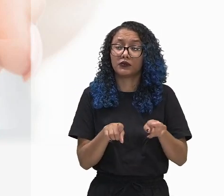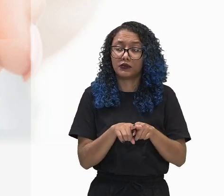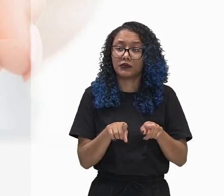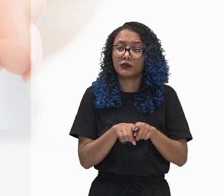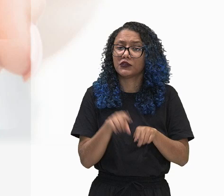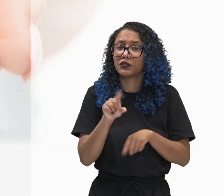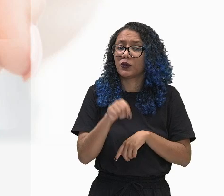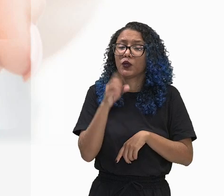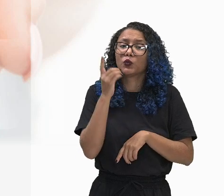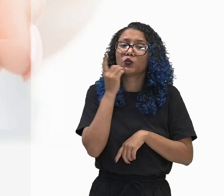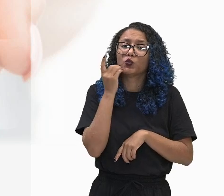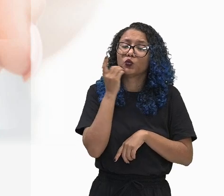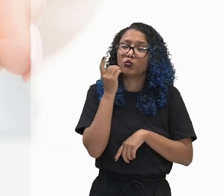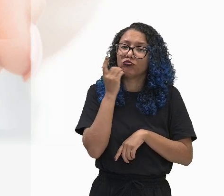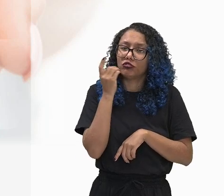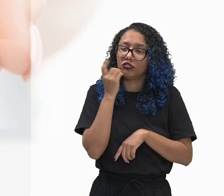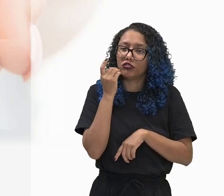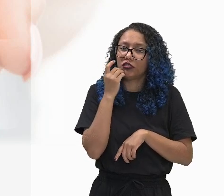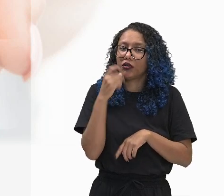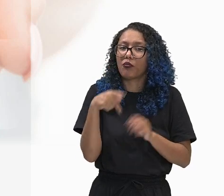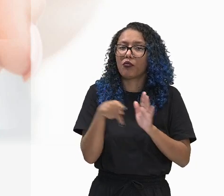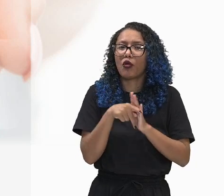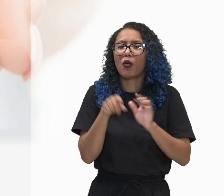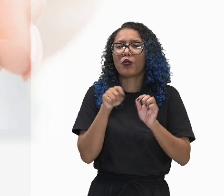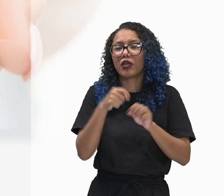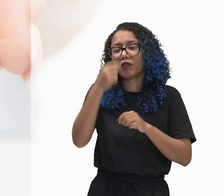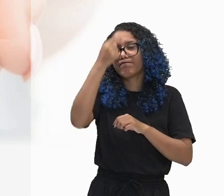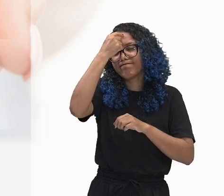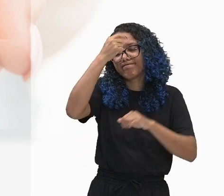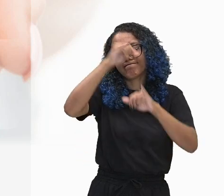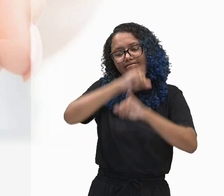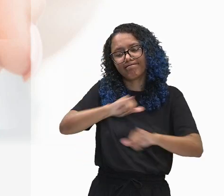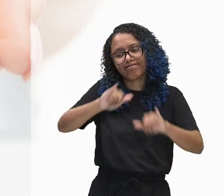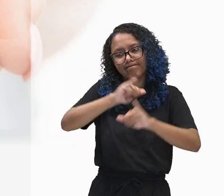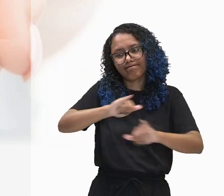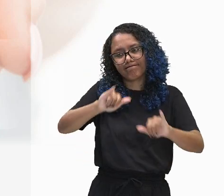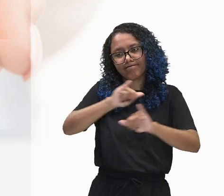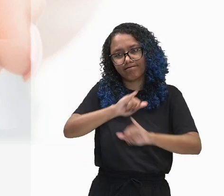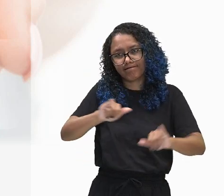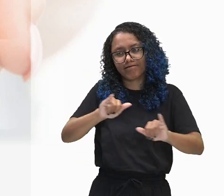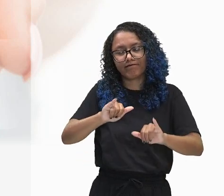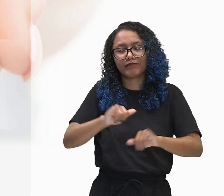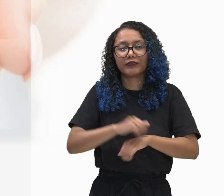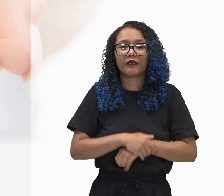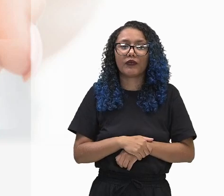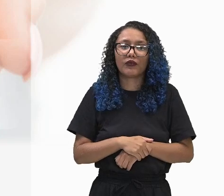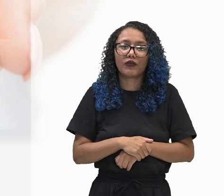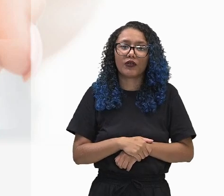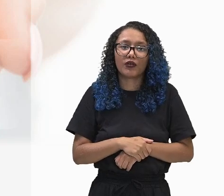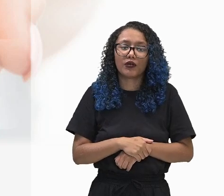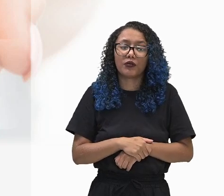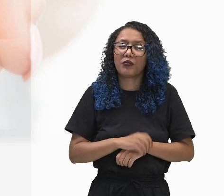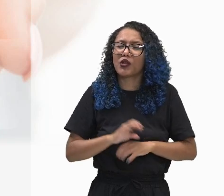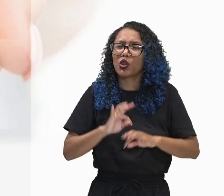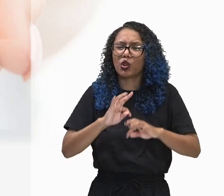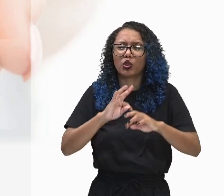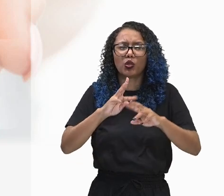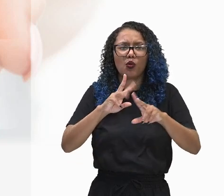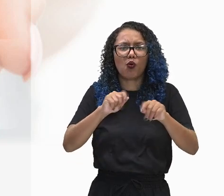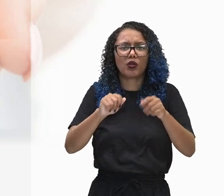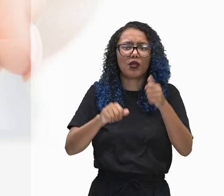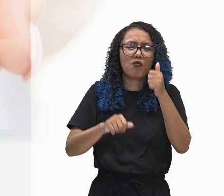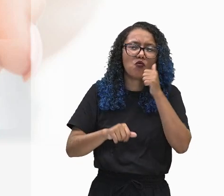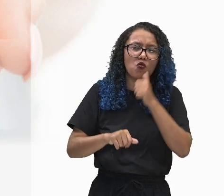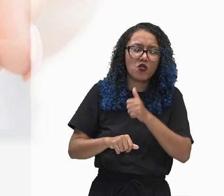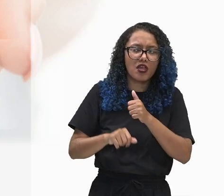foi escolhido específico para fazer a conscientização de todos, não é só a mulher, de todas as